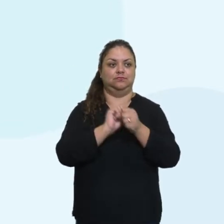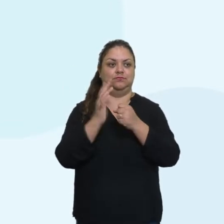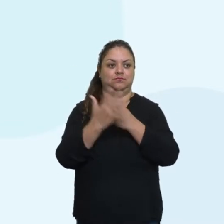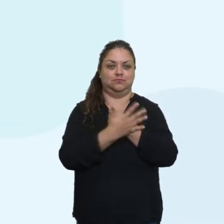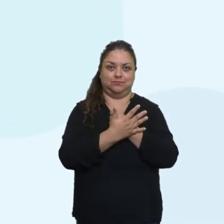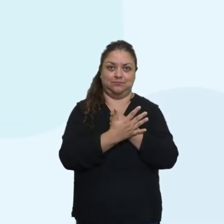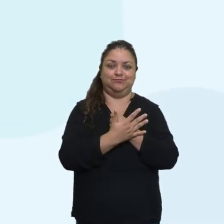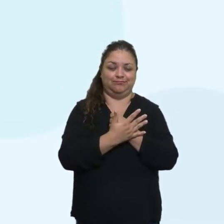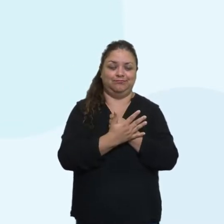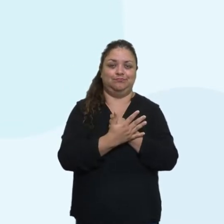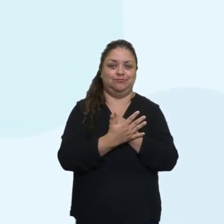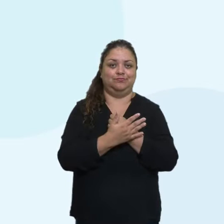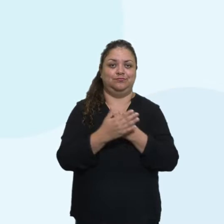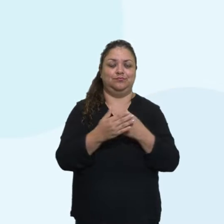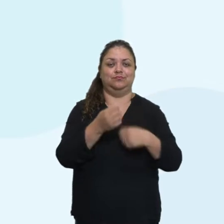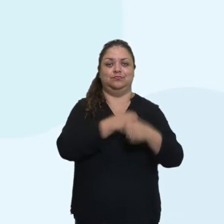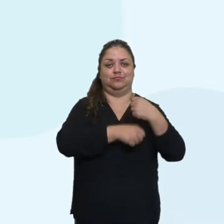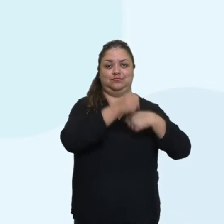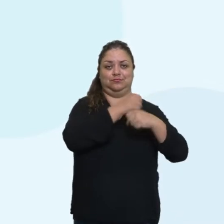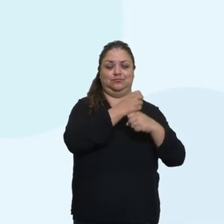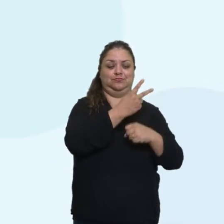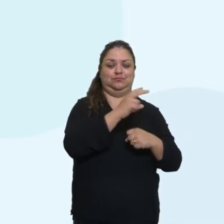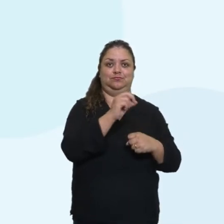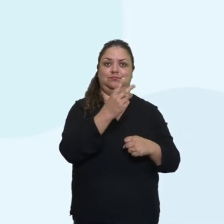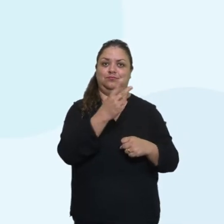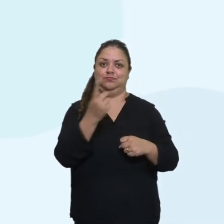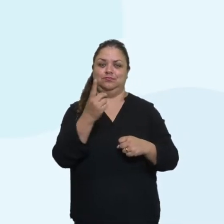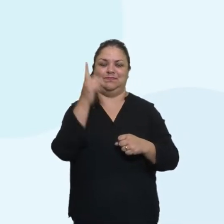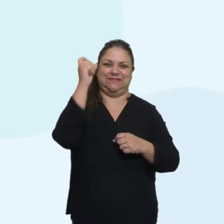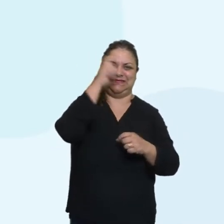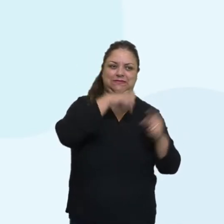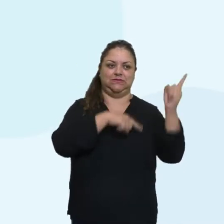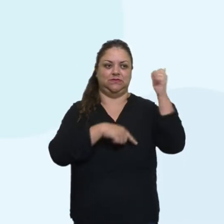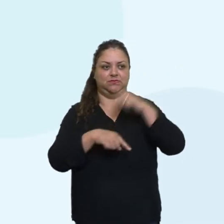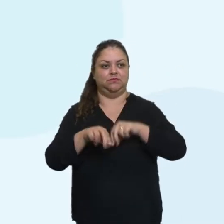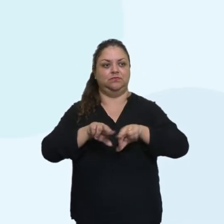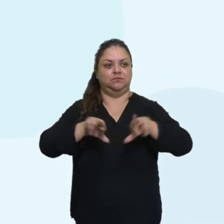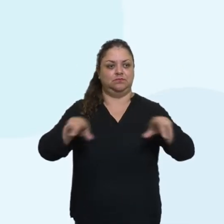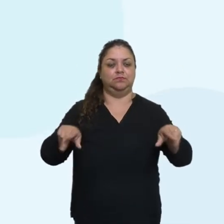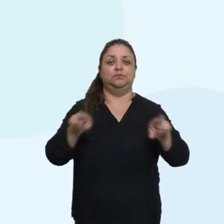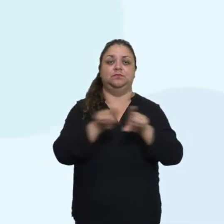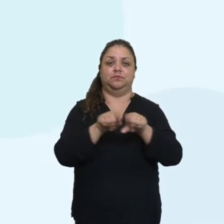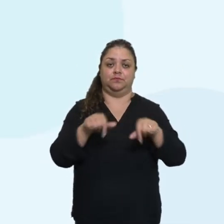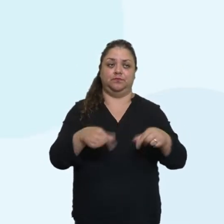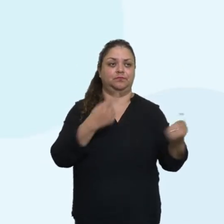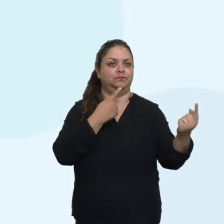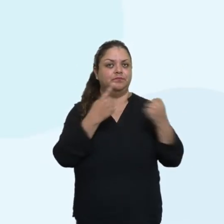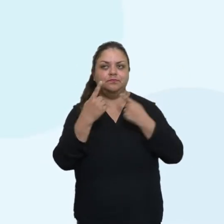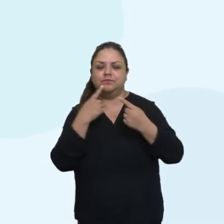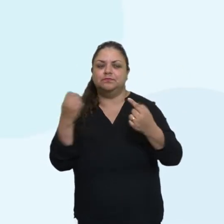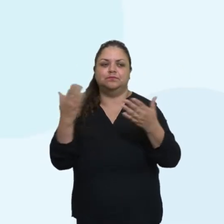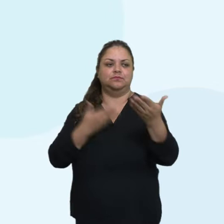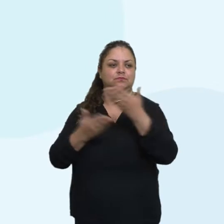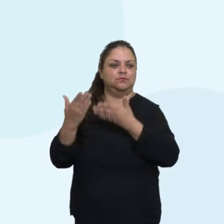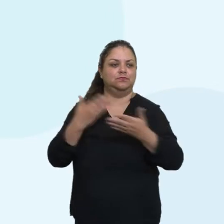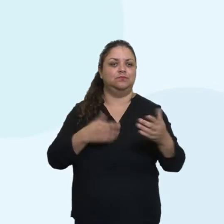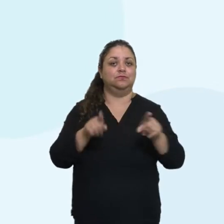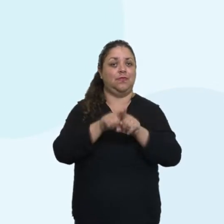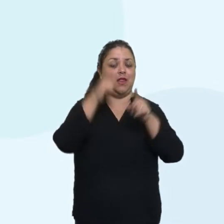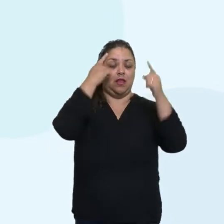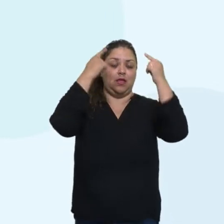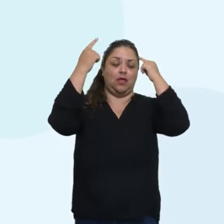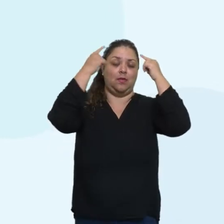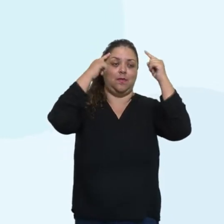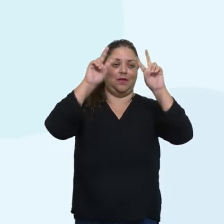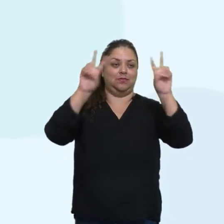19 né relação e o ano de dois mil e 21 fazer algumas interações relembrar aí Alguns temas não é